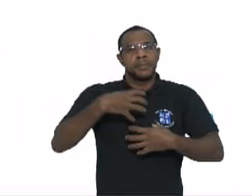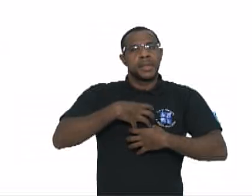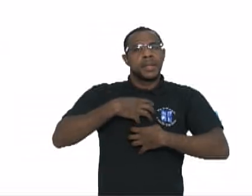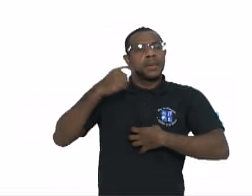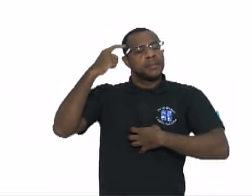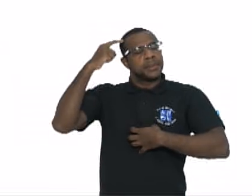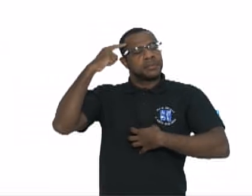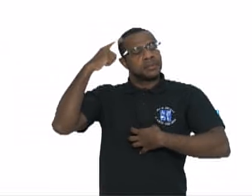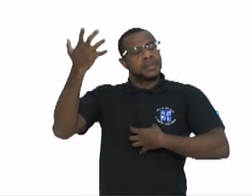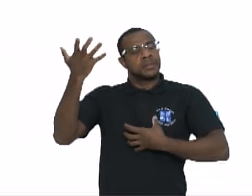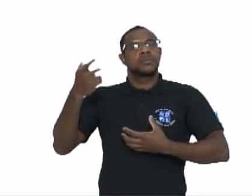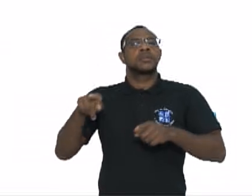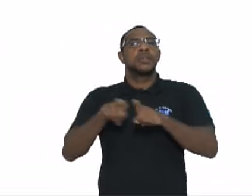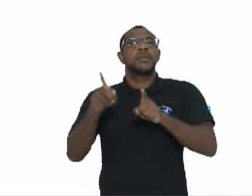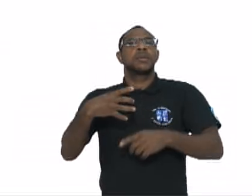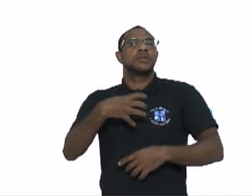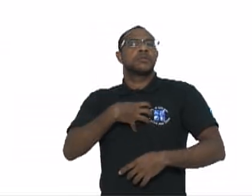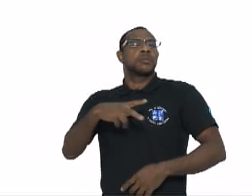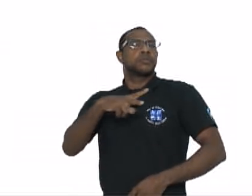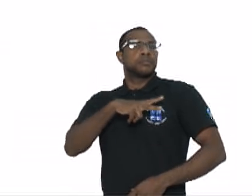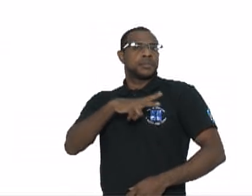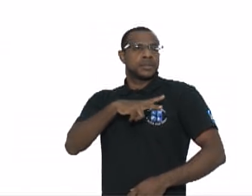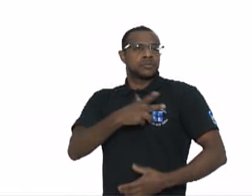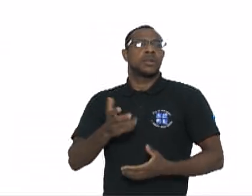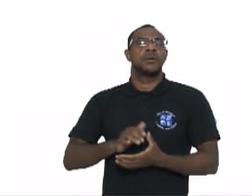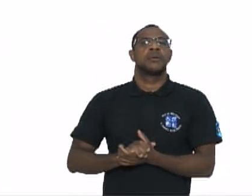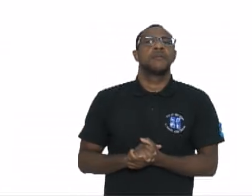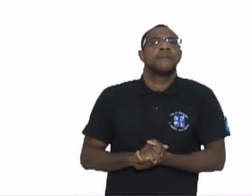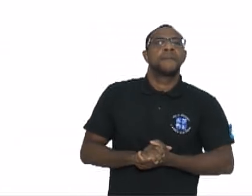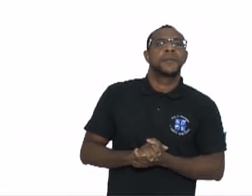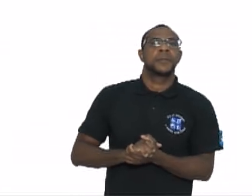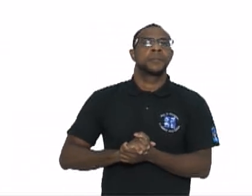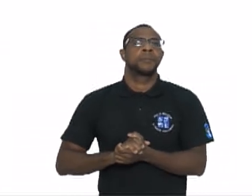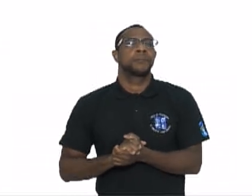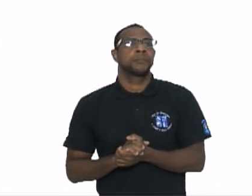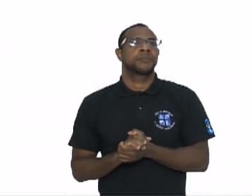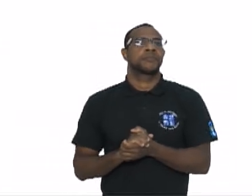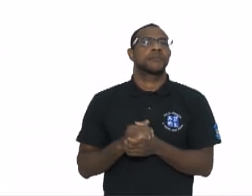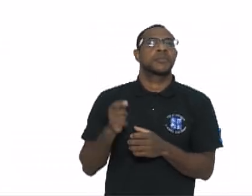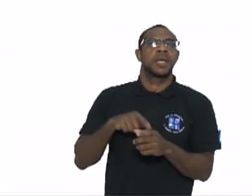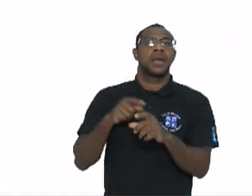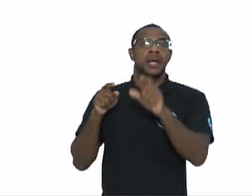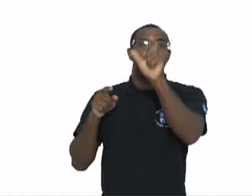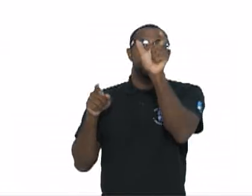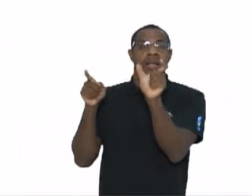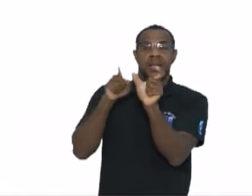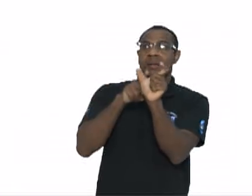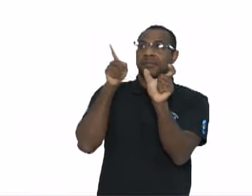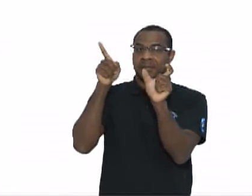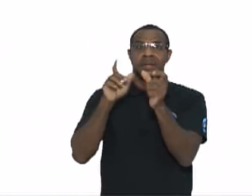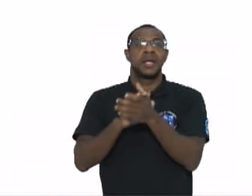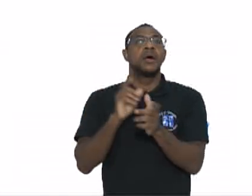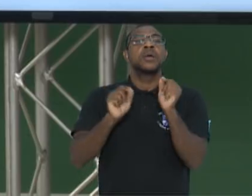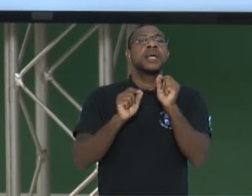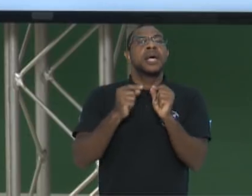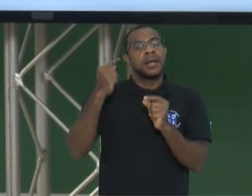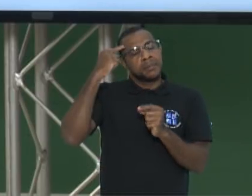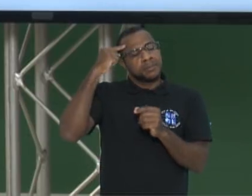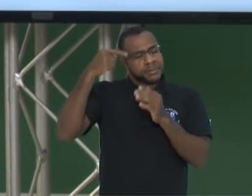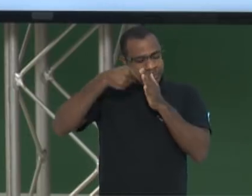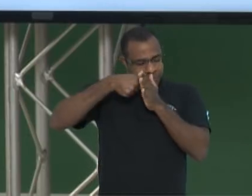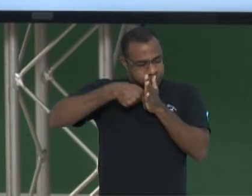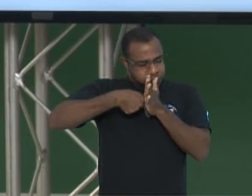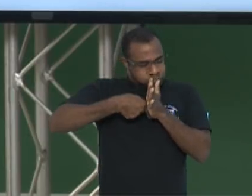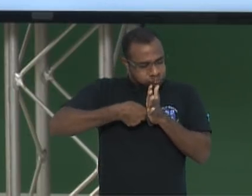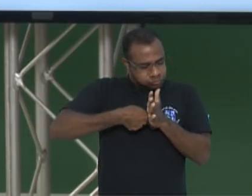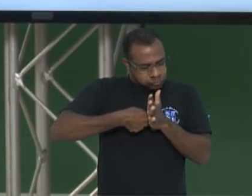pessoais. É o chamado método introspectivo ou introspecção psicológica. Então, fazer a autoanálise a partir do